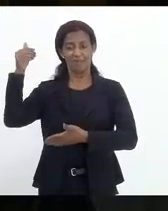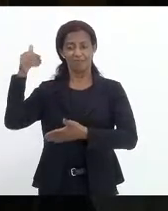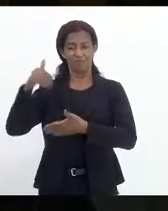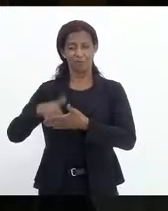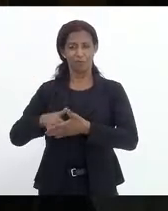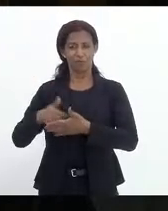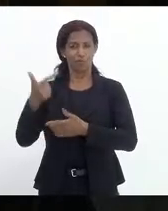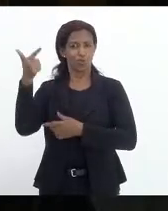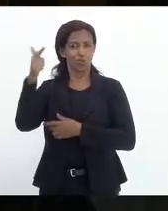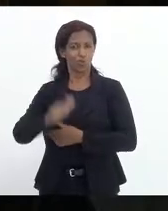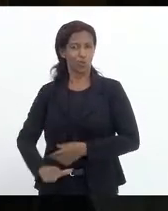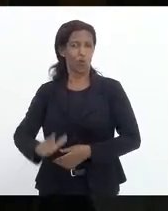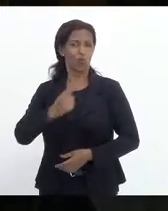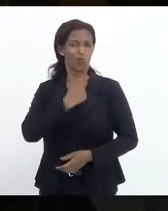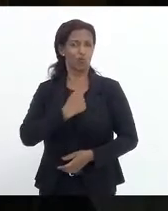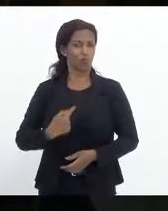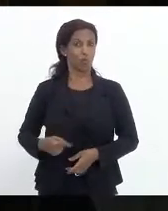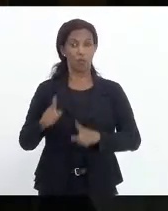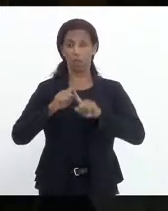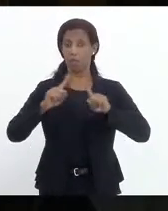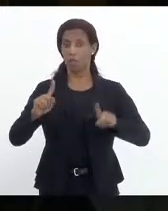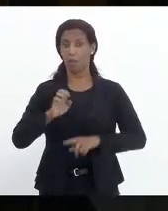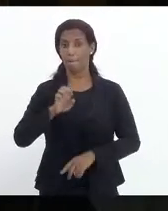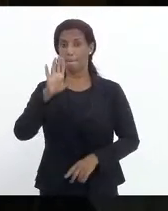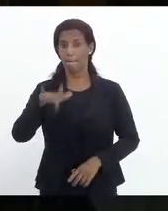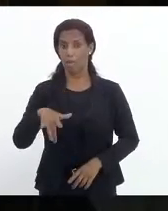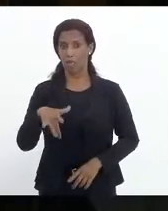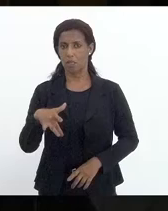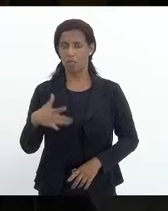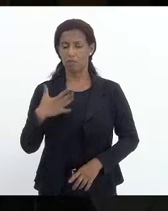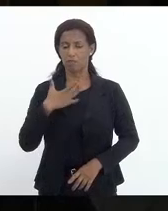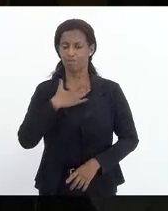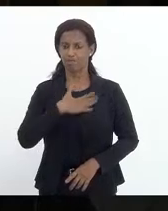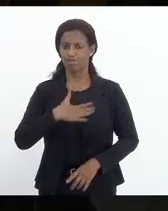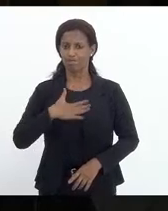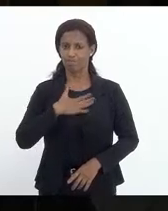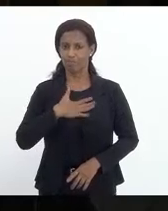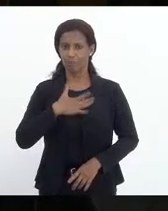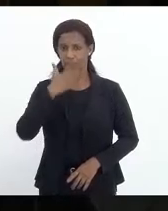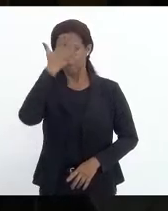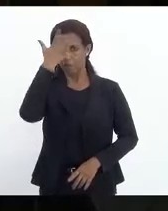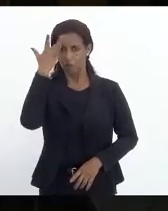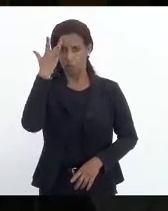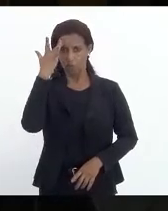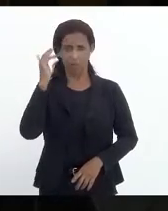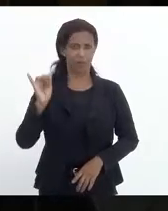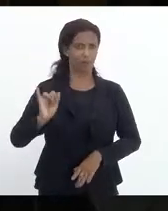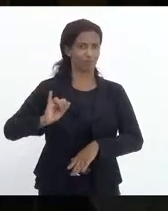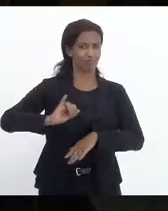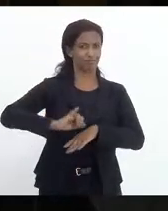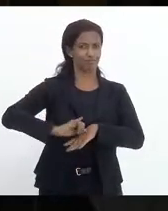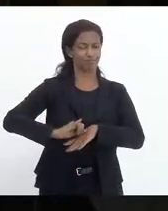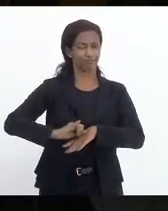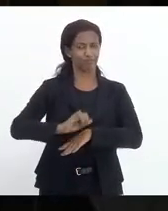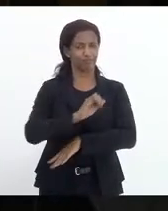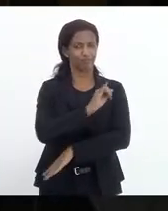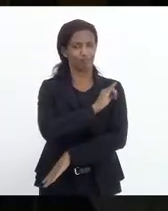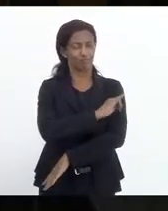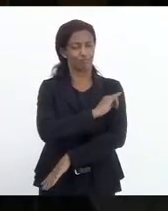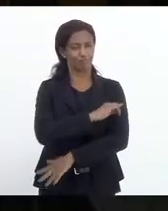e não o bem-estar social da população Fluminense então é dever de fato